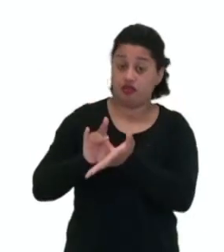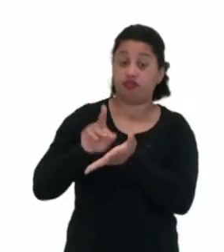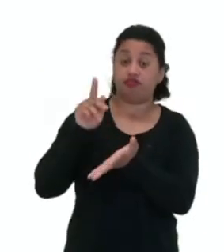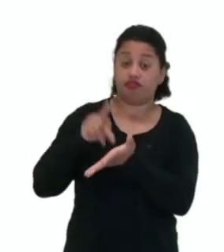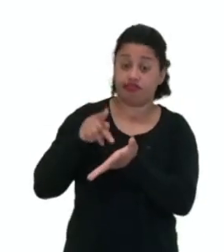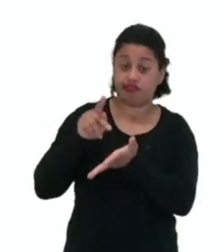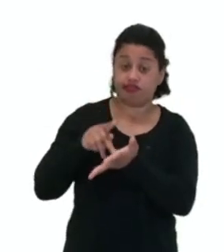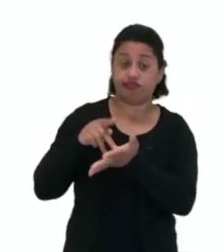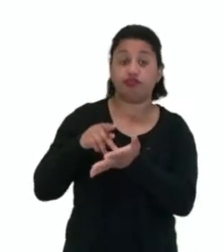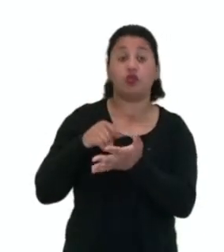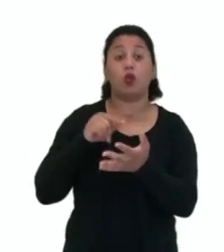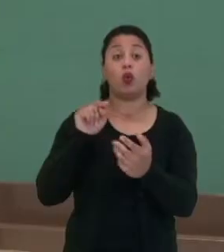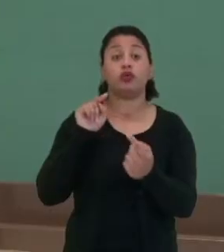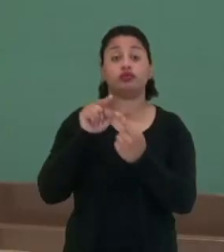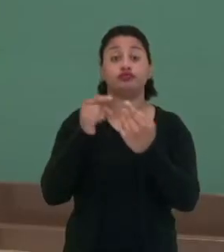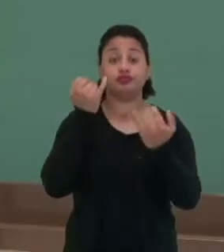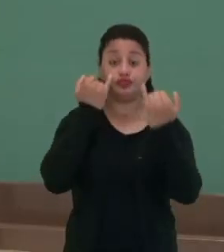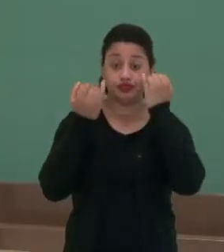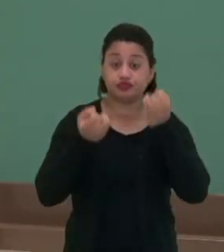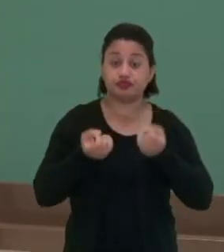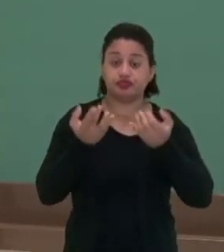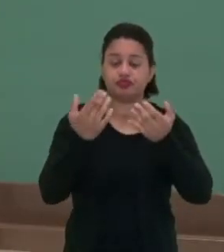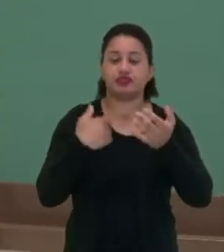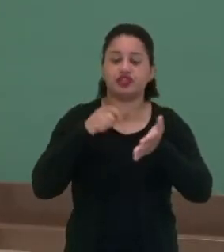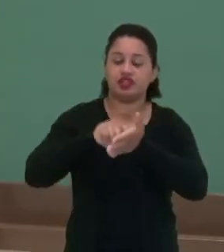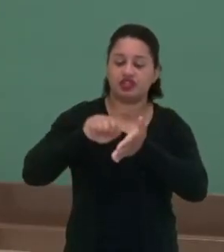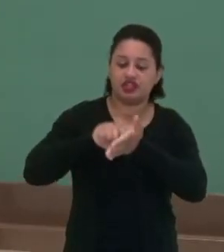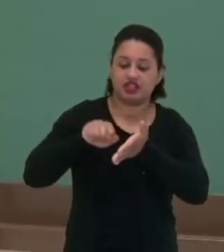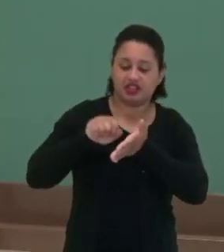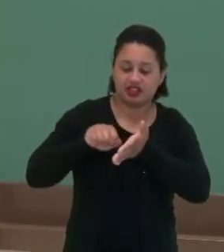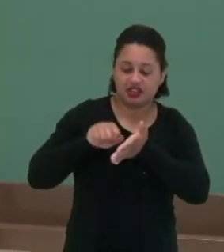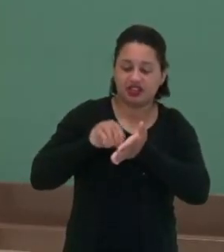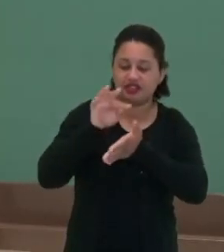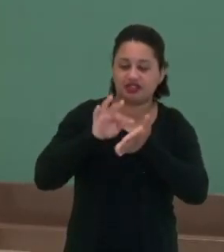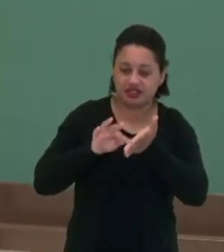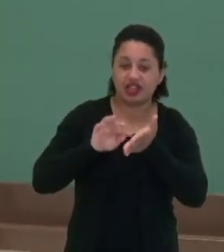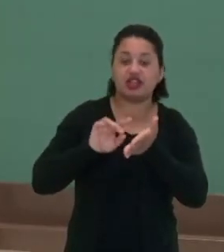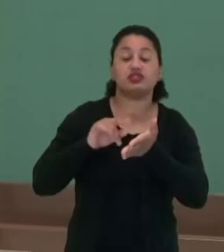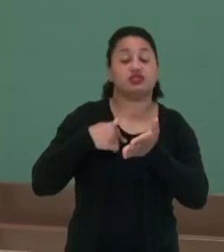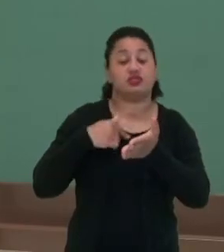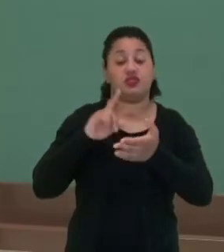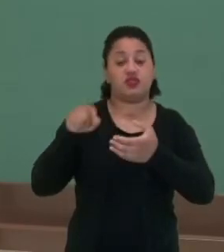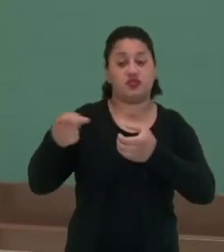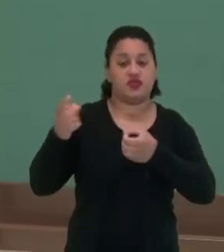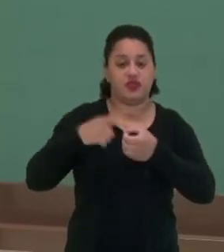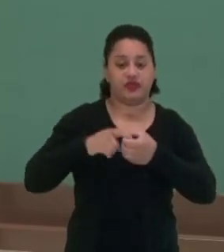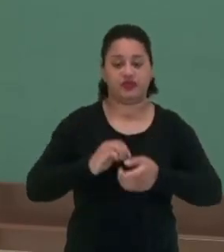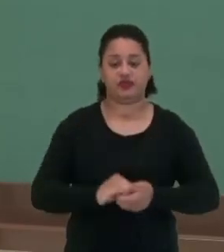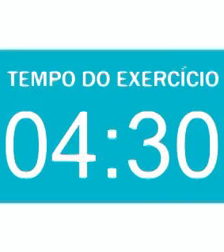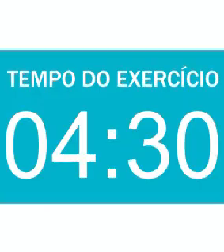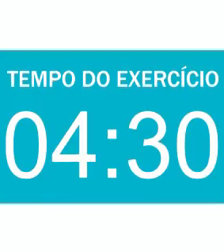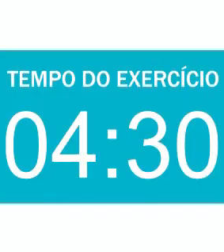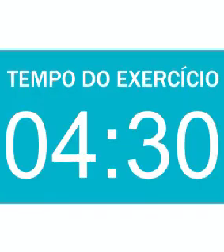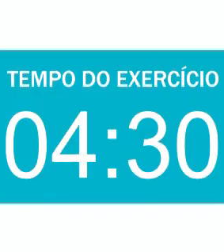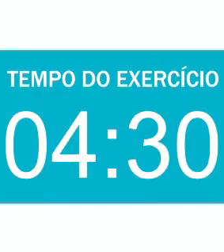objetivo de informar. Então escreva aí 5 linhas esse texto jornalístico. A gente está aguardando você.